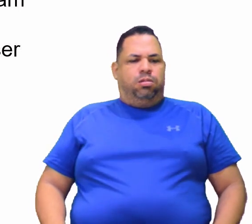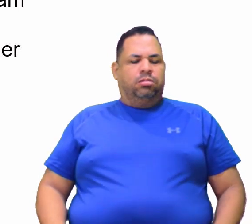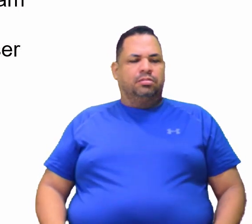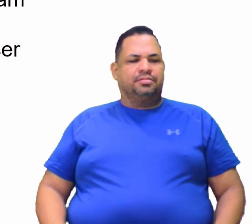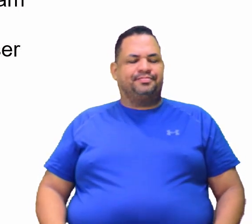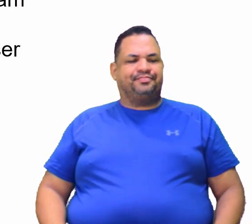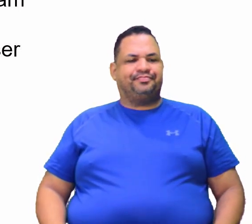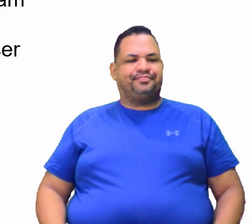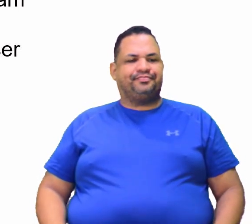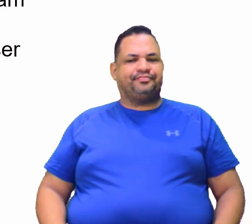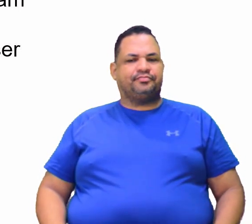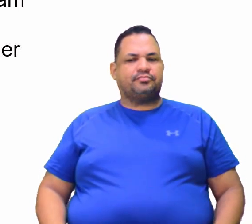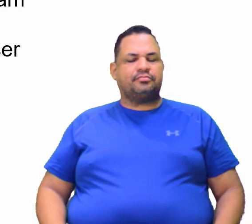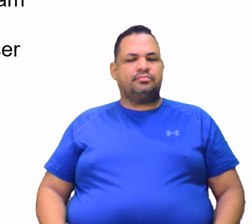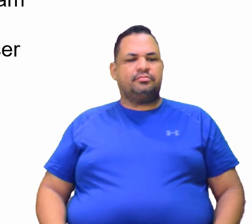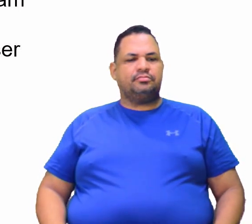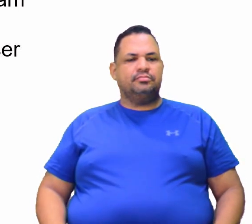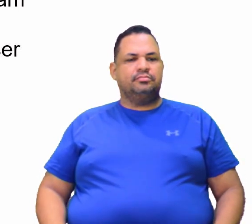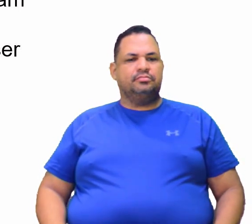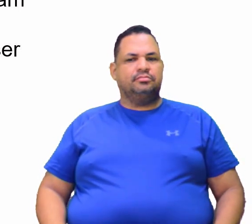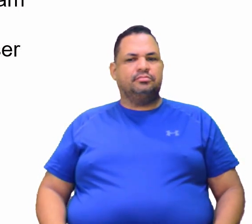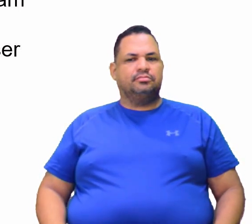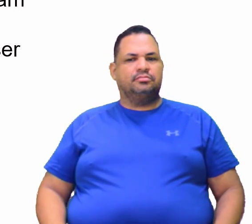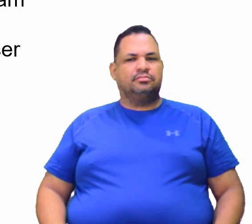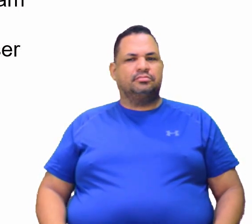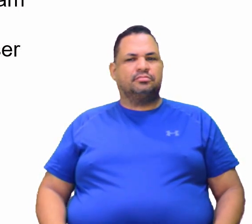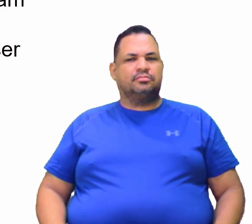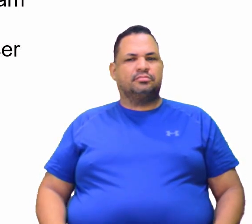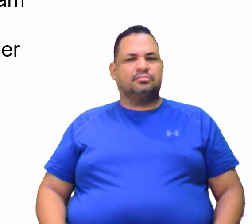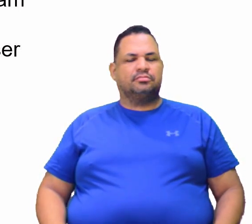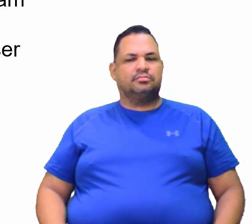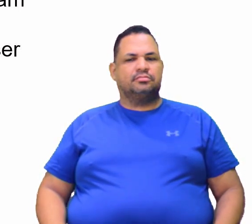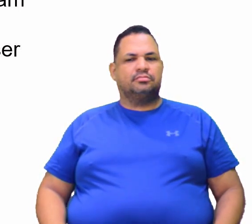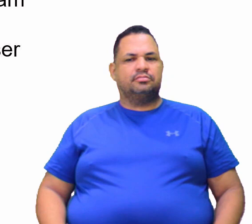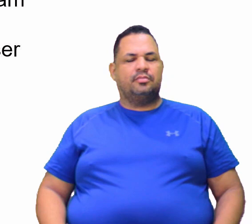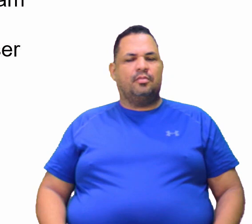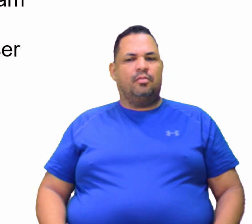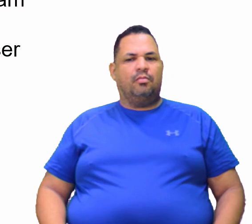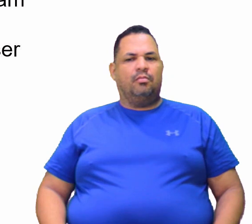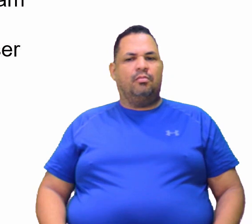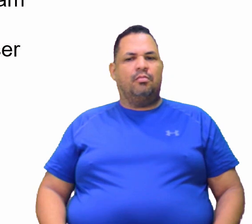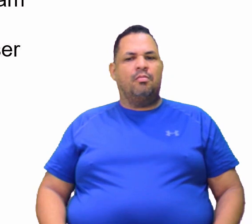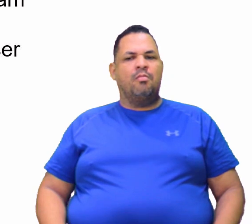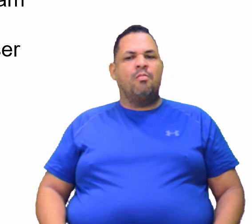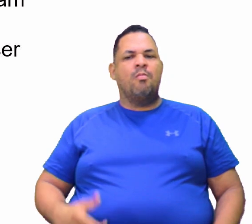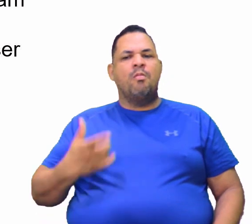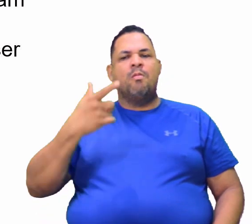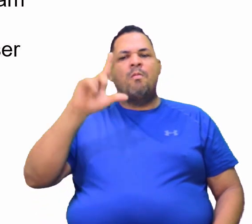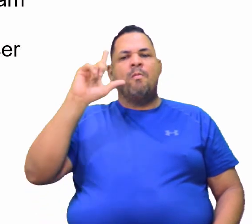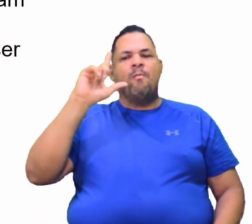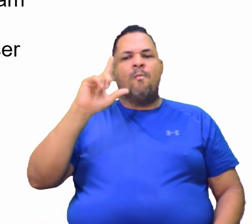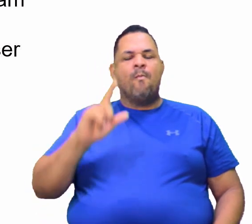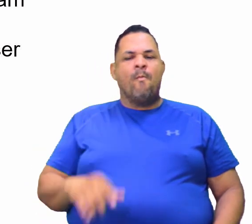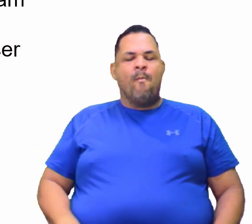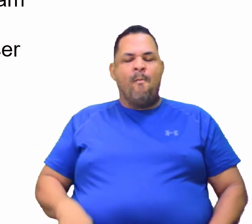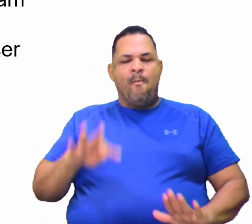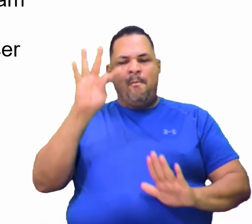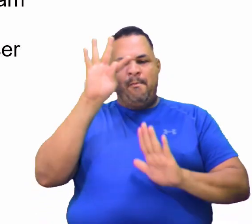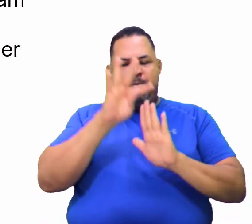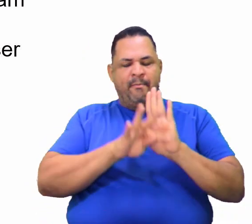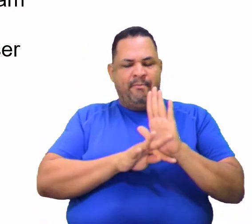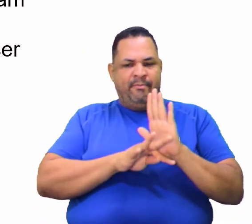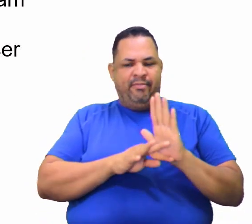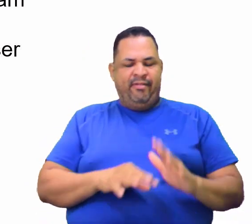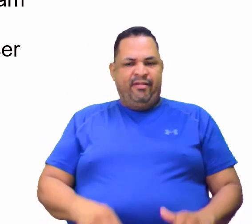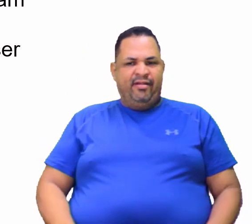rapidez, prévias de outros... Aqui, ó, peraí. Faz de conta que aqui, ó, outros textos, tá